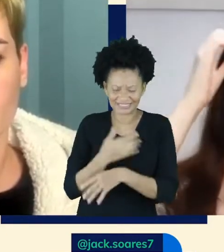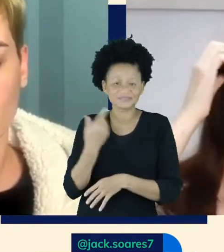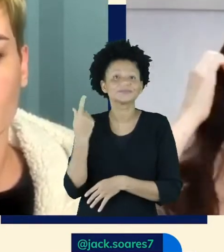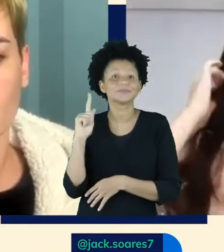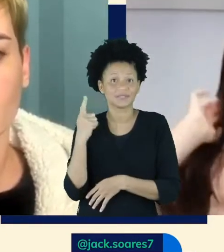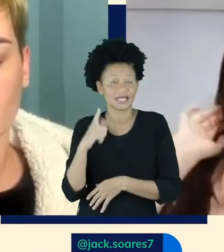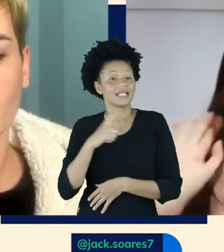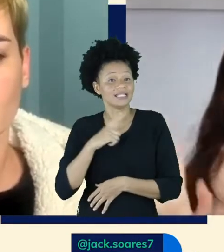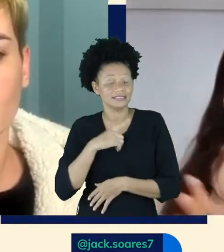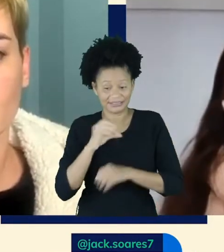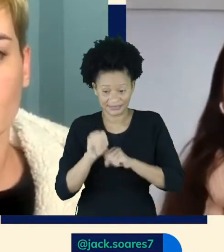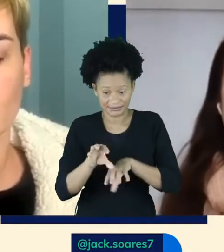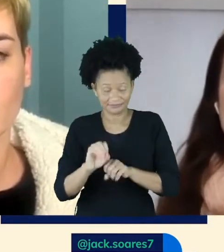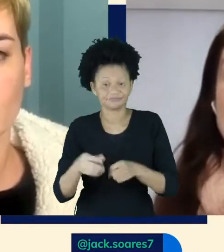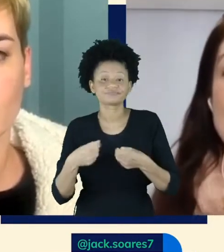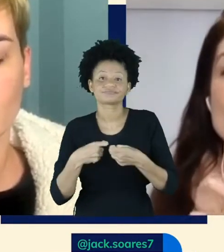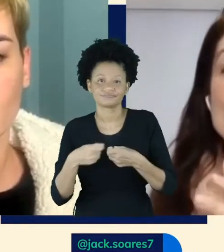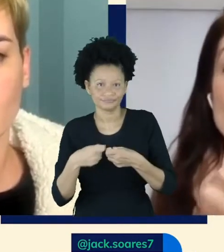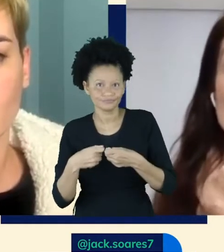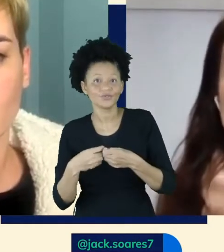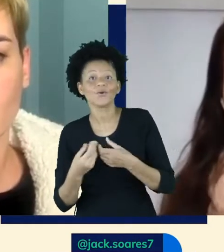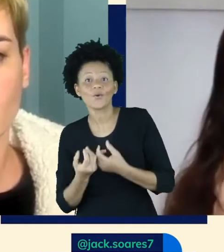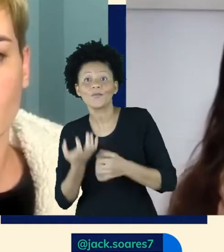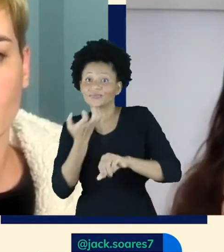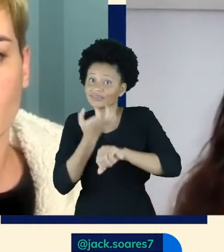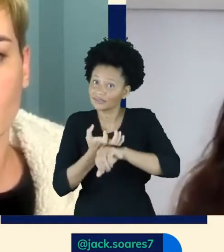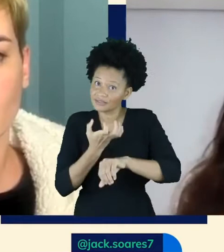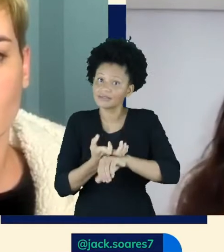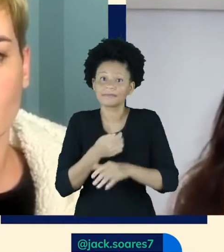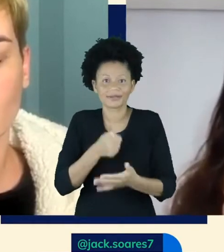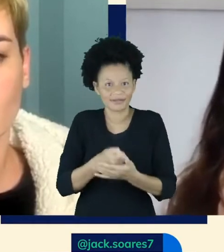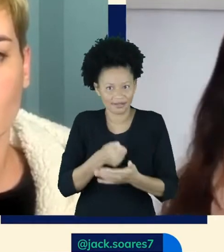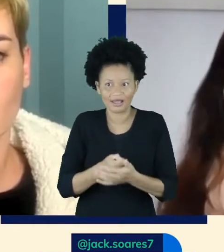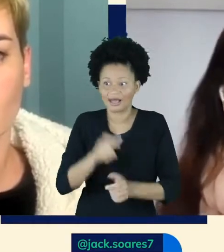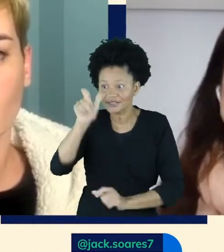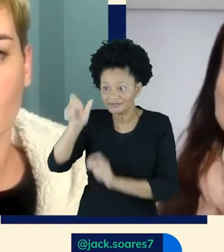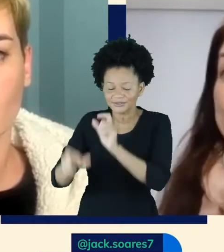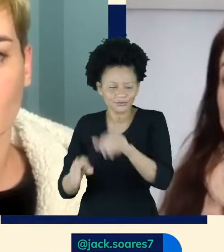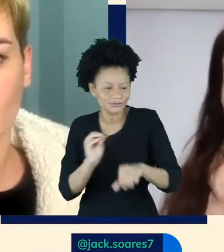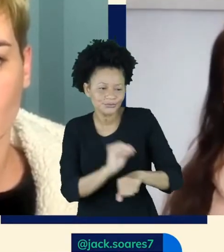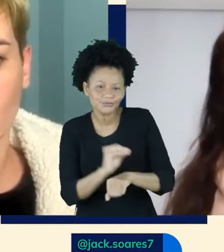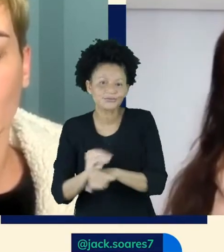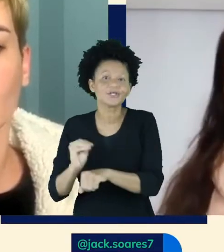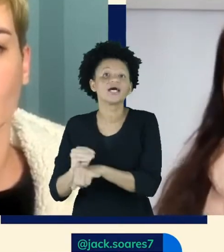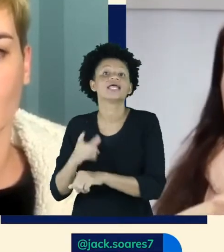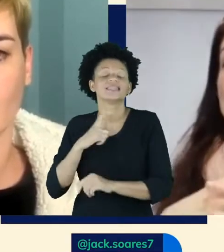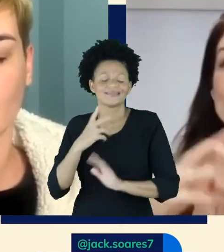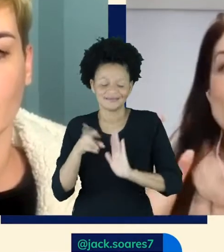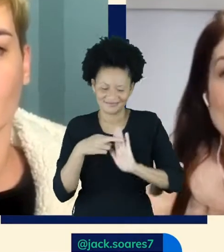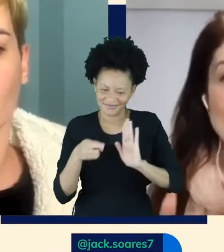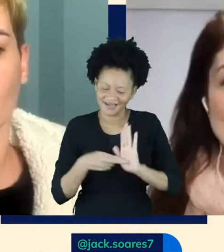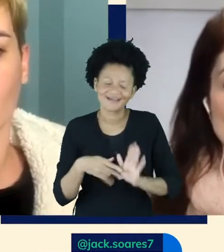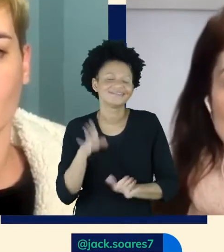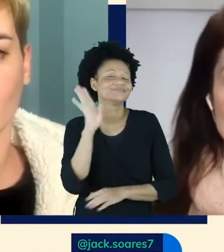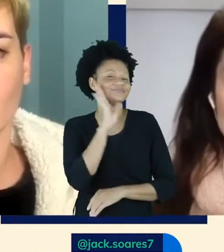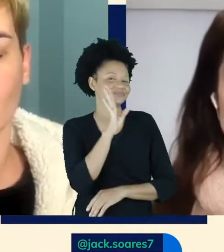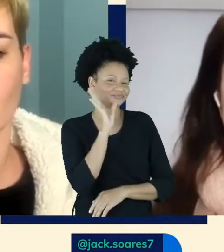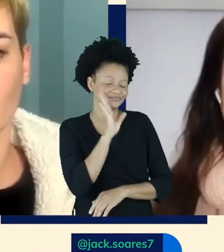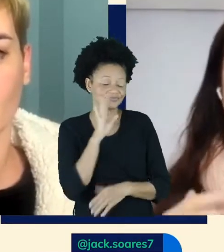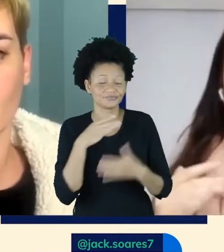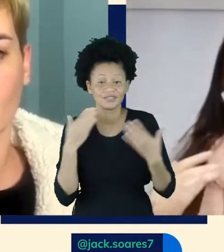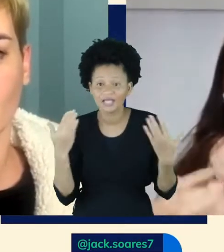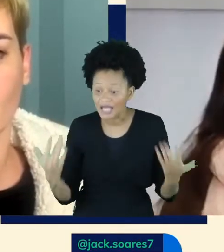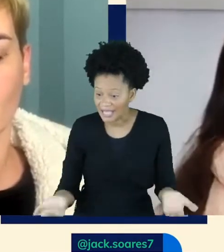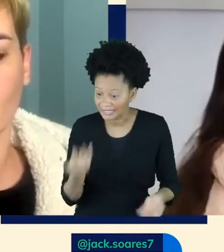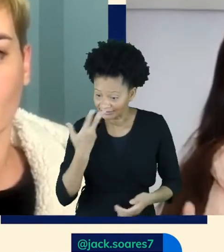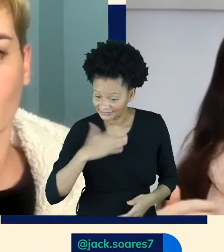como disciplina obrigatória. As cuidadoras tinham um protocolo que era muito legal. Então a criança desde